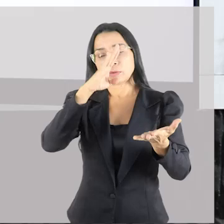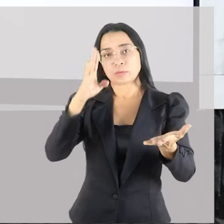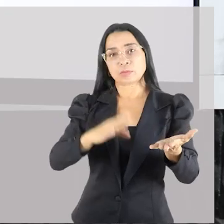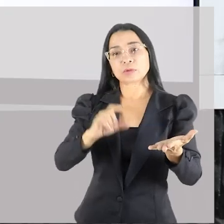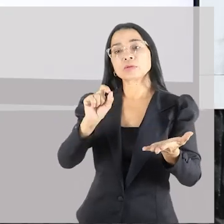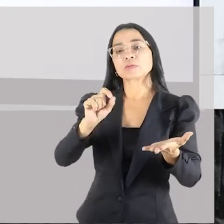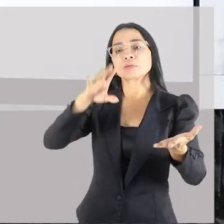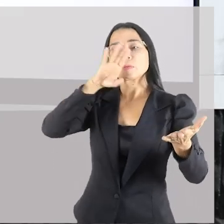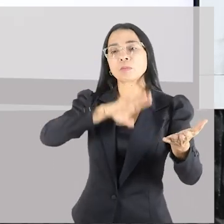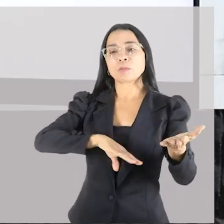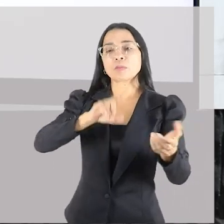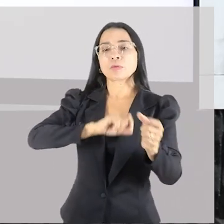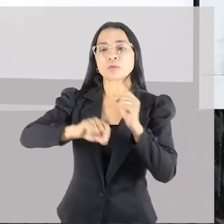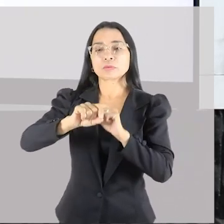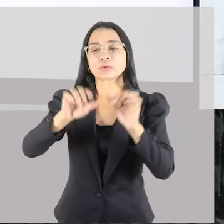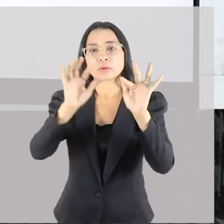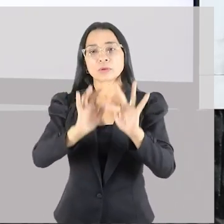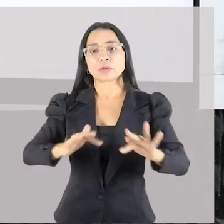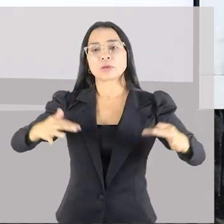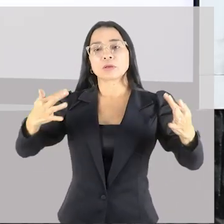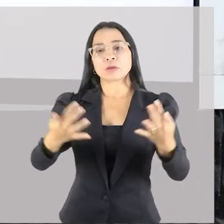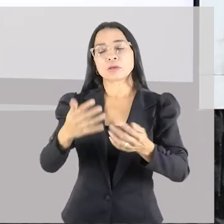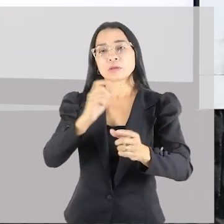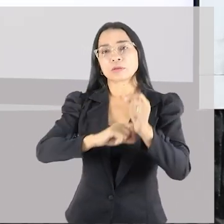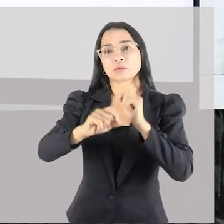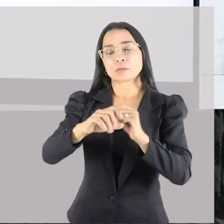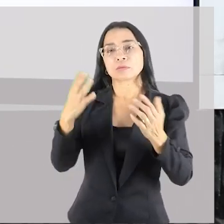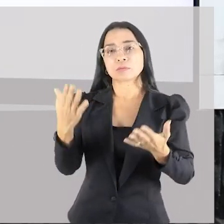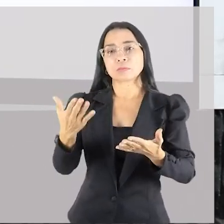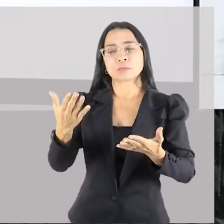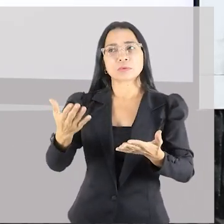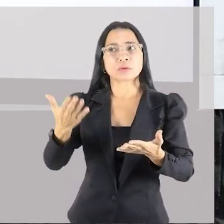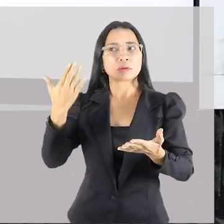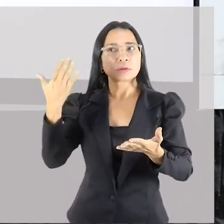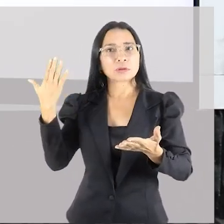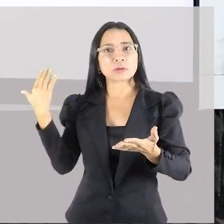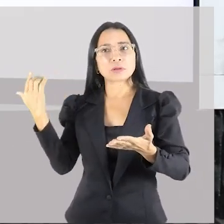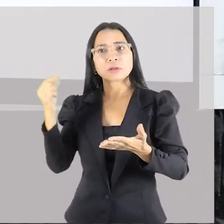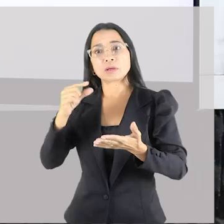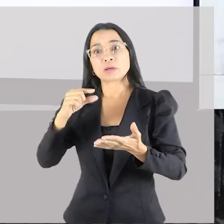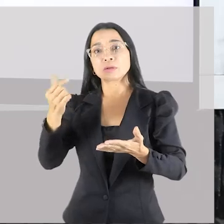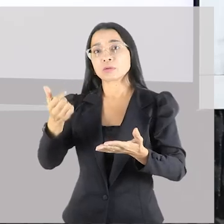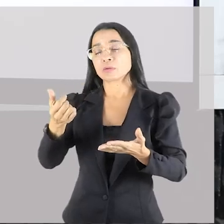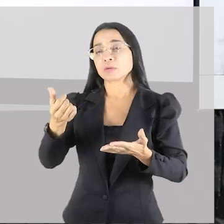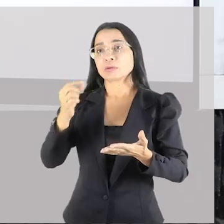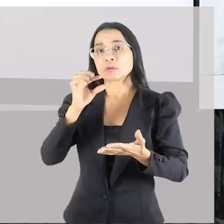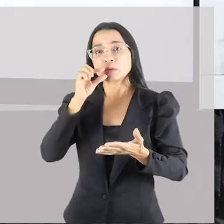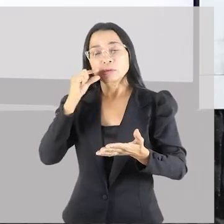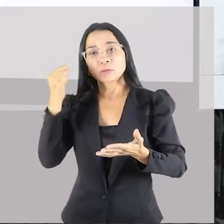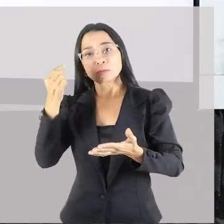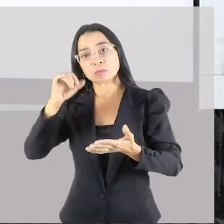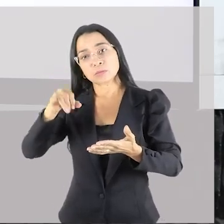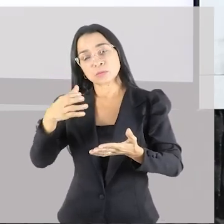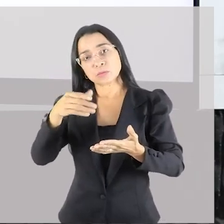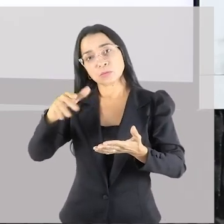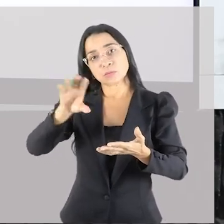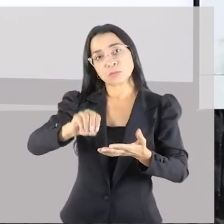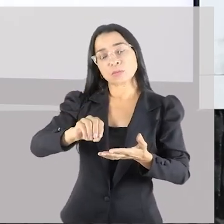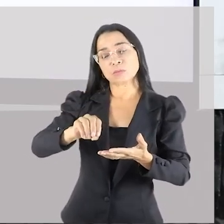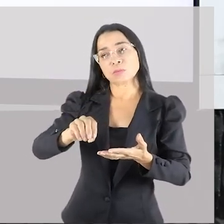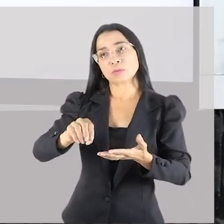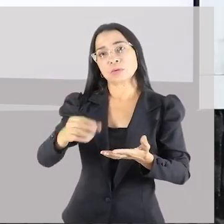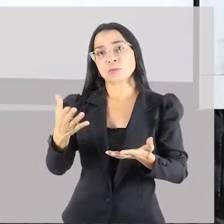um português. Foi da família lá de Dom João VI quando chega aqui no Brasil. Então, tem alguma